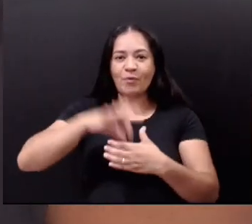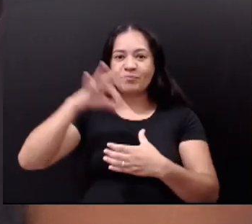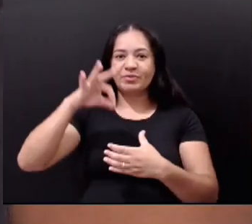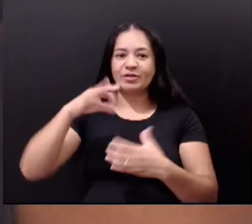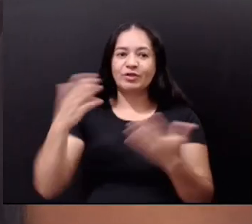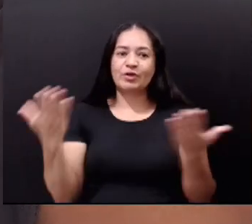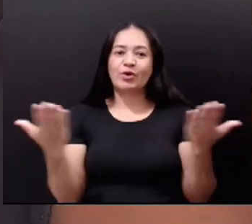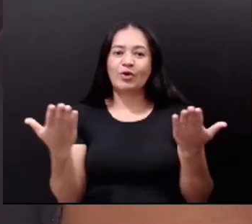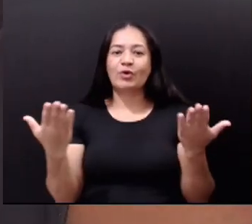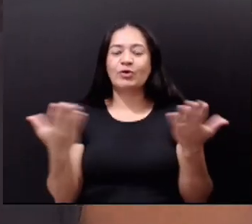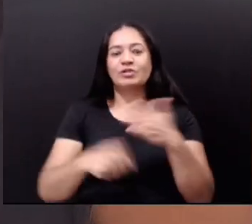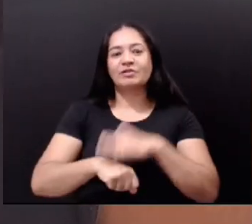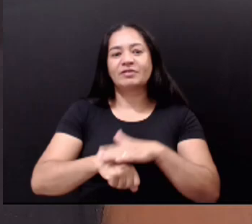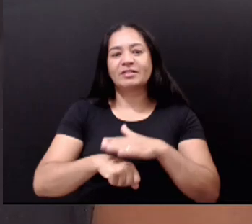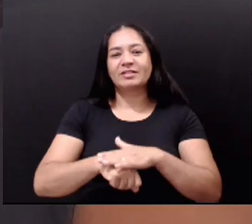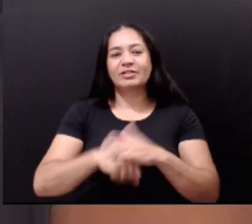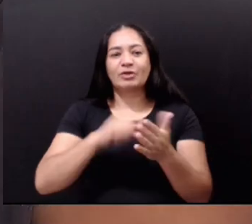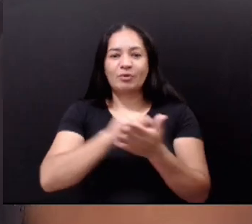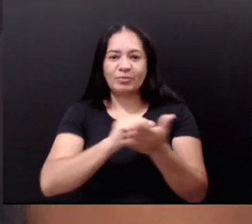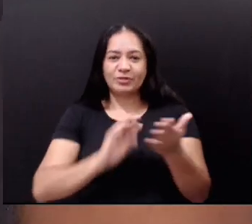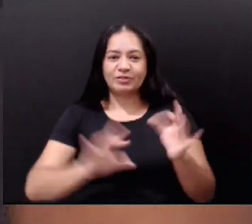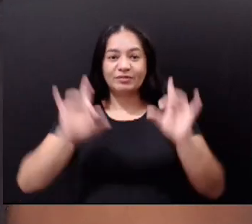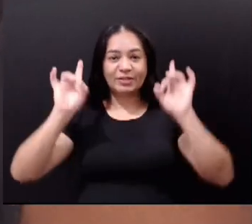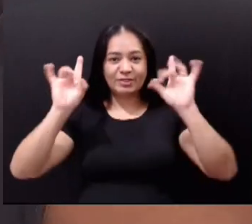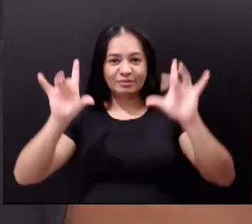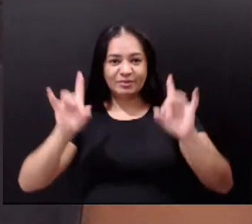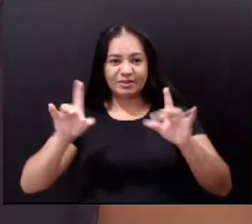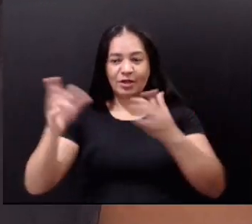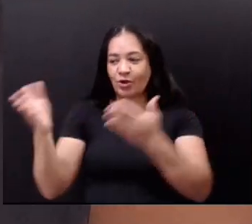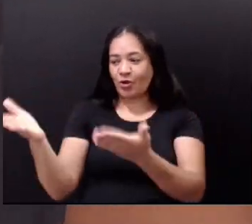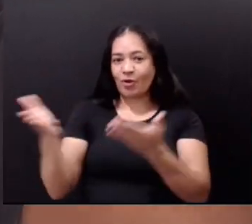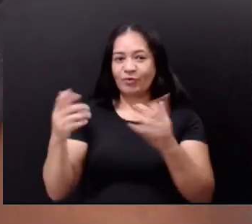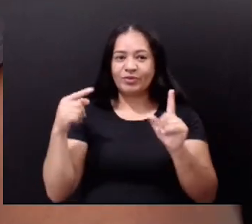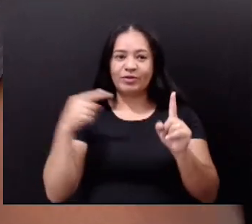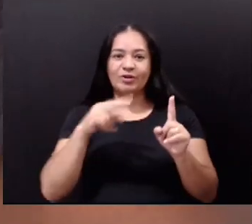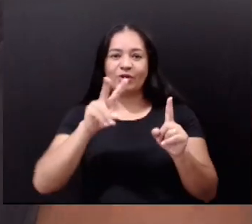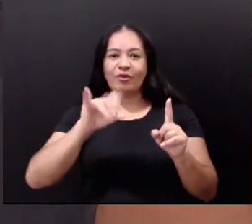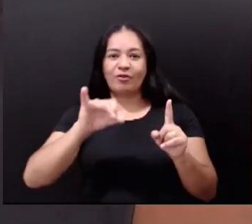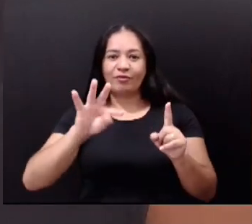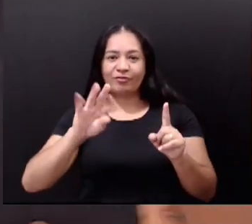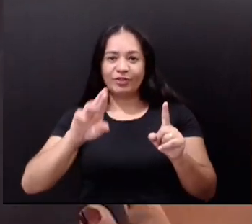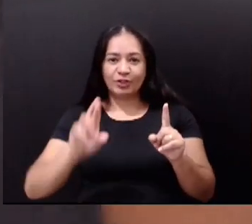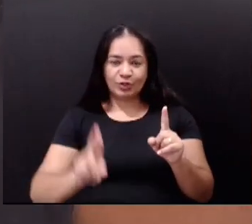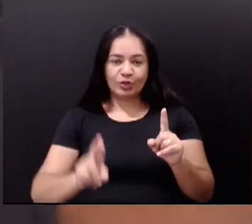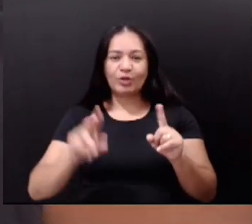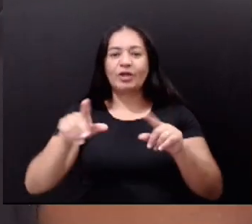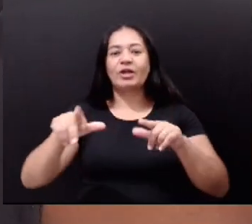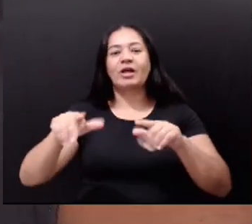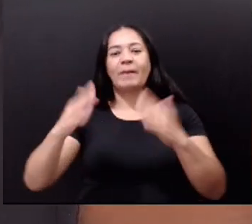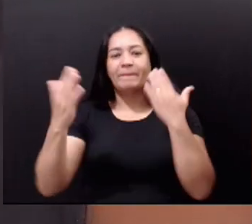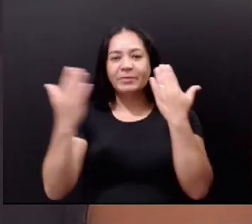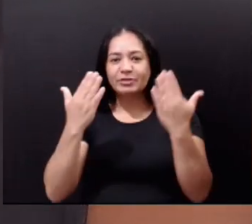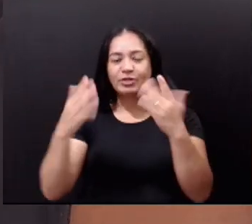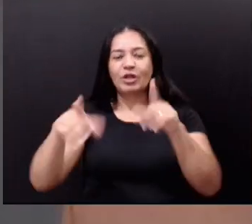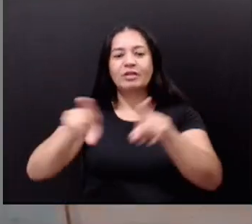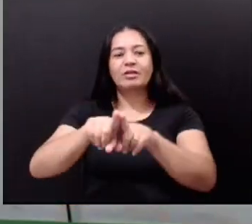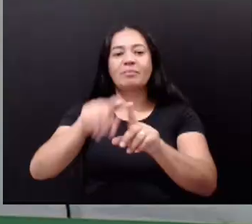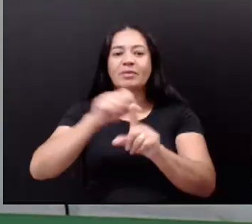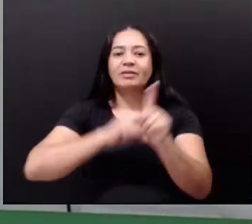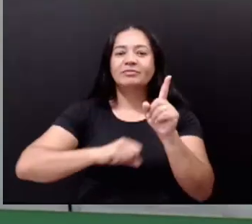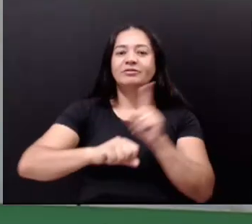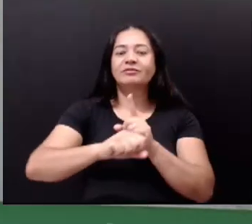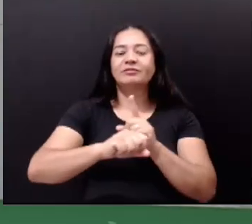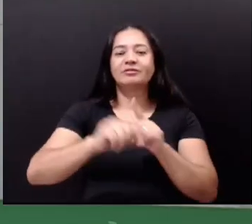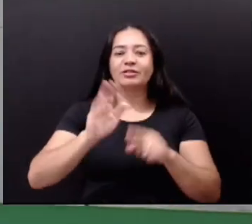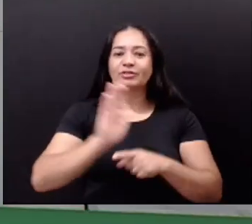atividade especial com um convidado, que é o Victor, psicólogo, também trabalhador da assistência social, e ele vem para propor